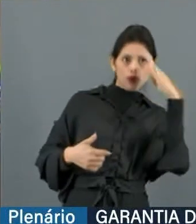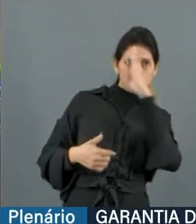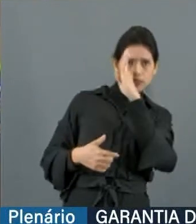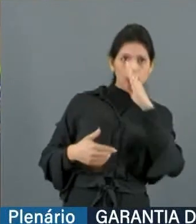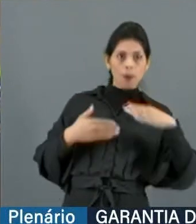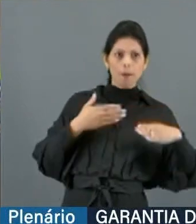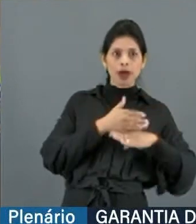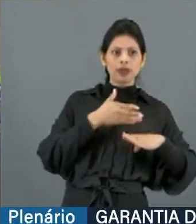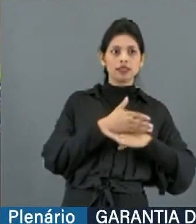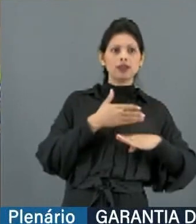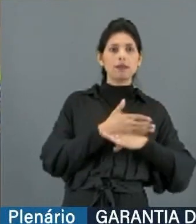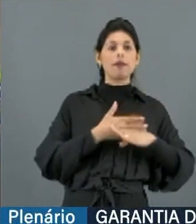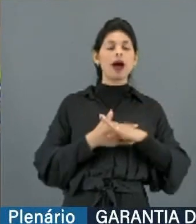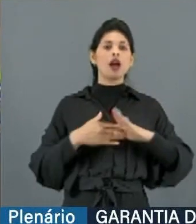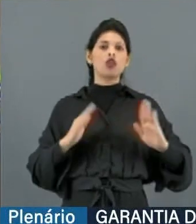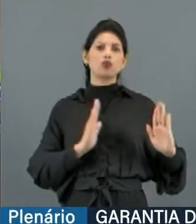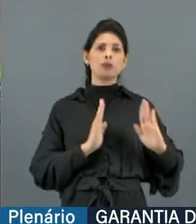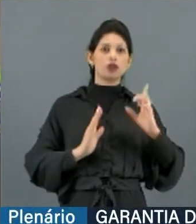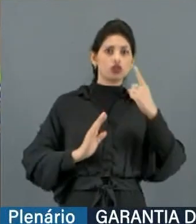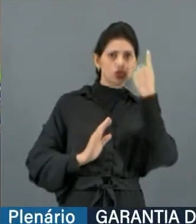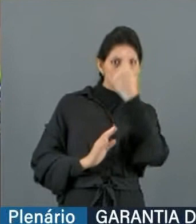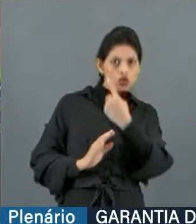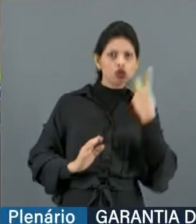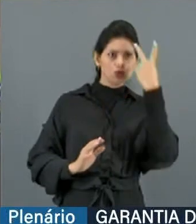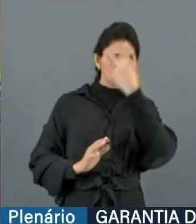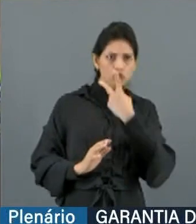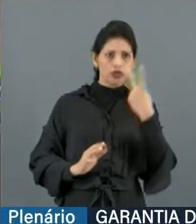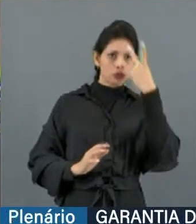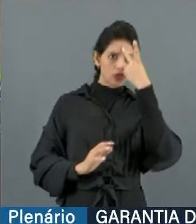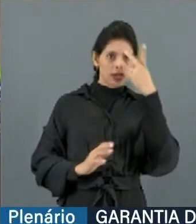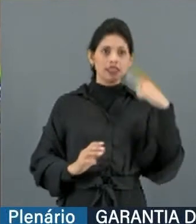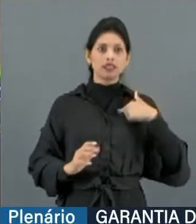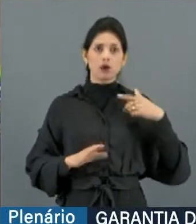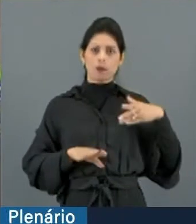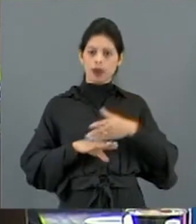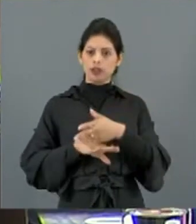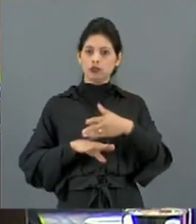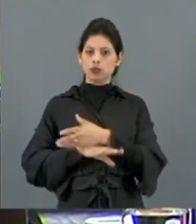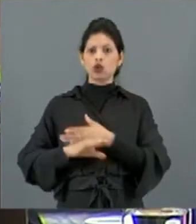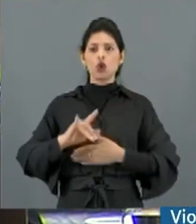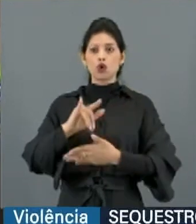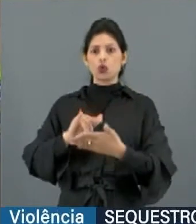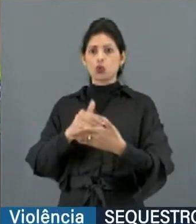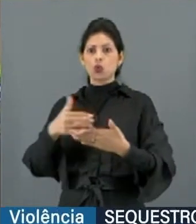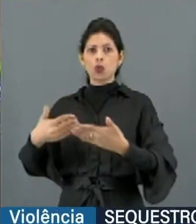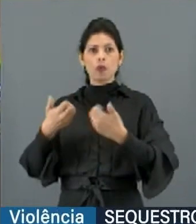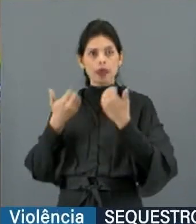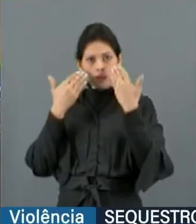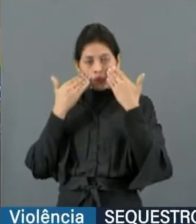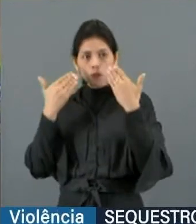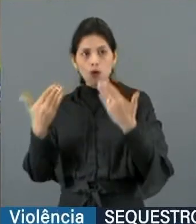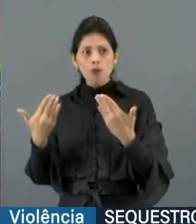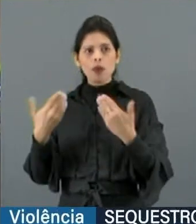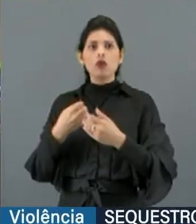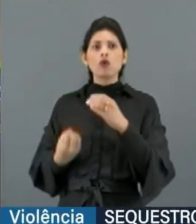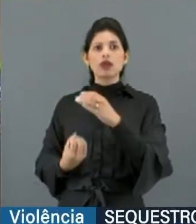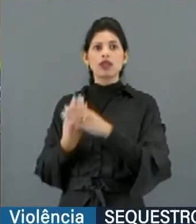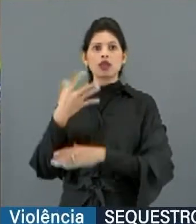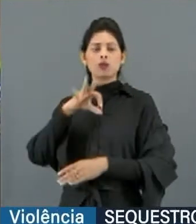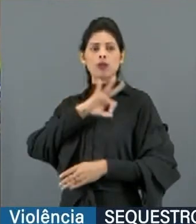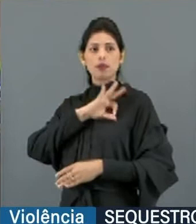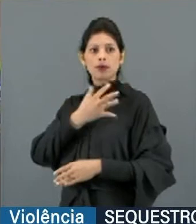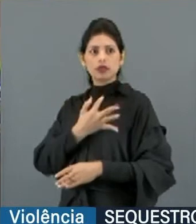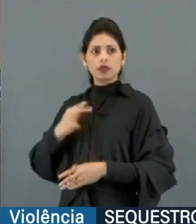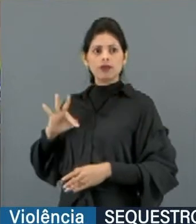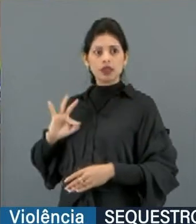de 2 horas. Minha participação se deu nos minutos finais, quando li um documento público produzido pela Polícia Federal no âmbito de uma